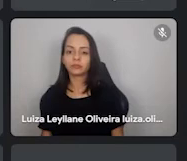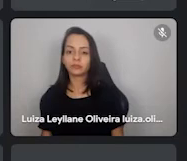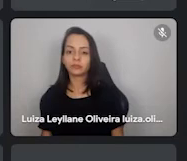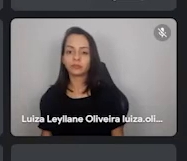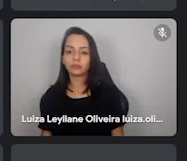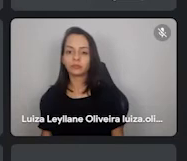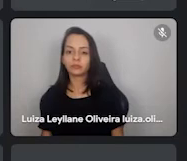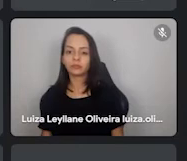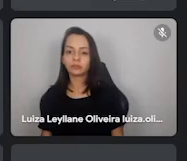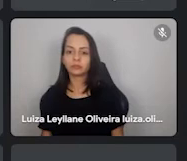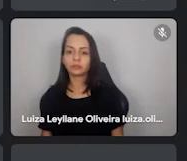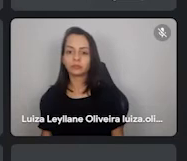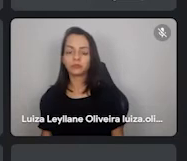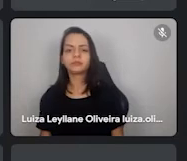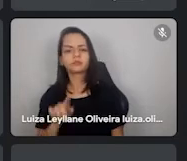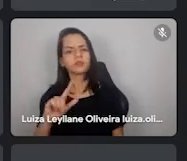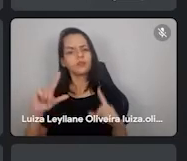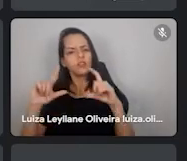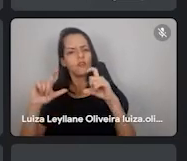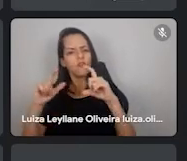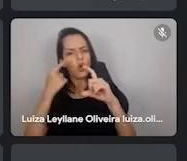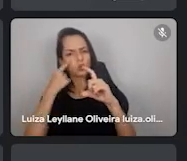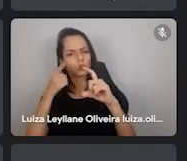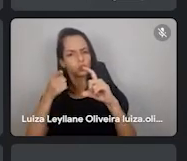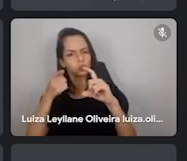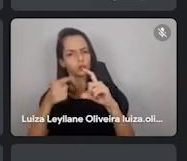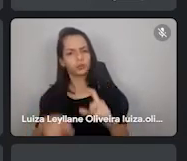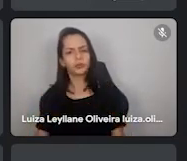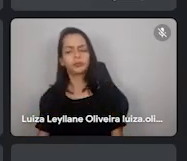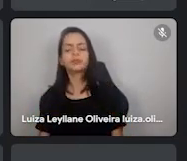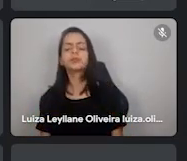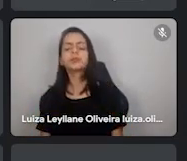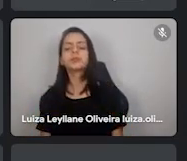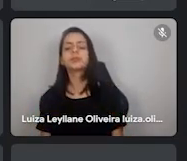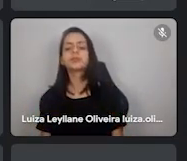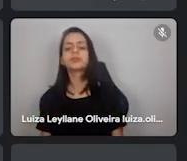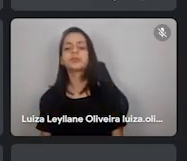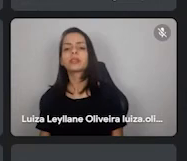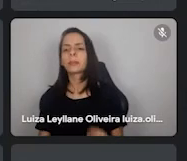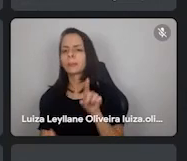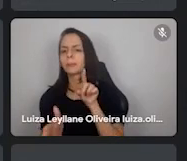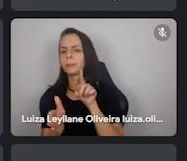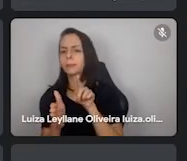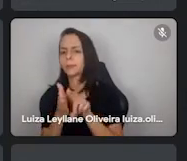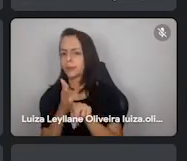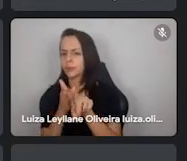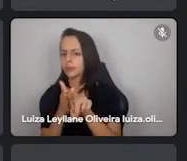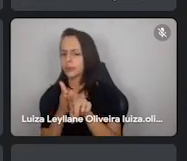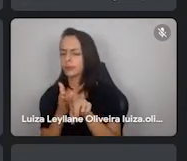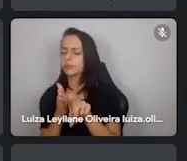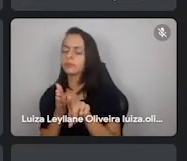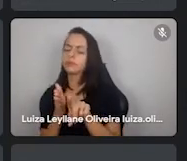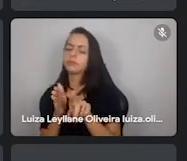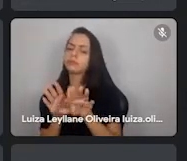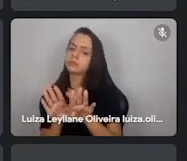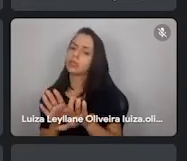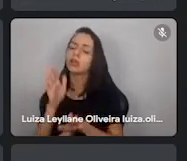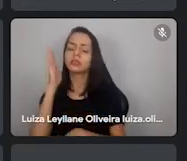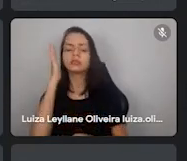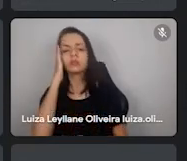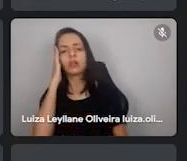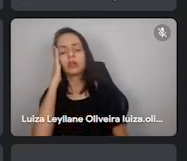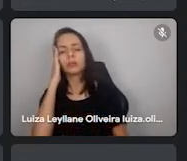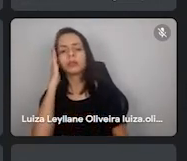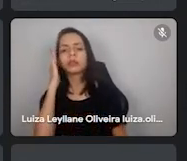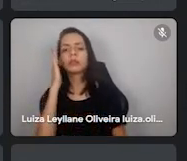eu coloquei essa foto aqui, eu vou perguntar para vocês. Eu sei que quem é